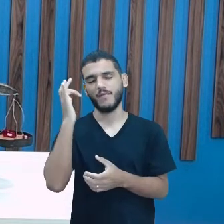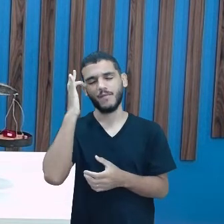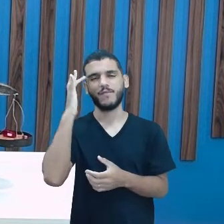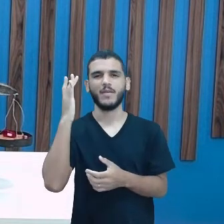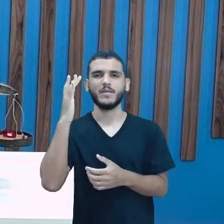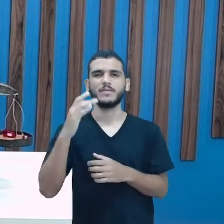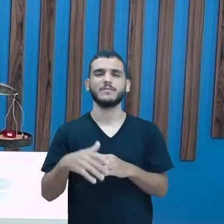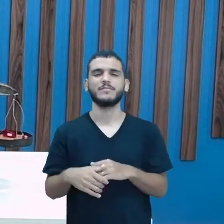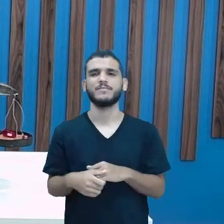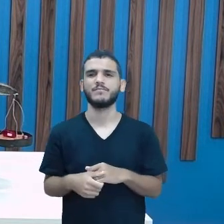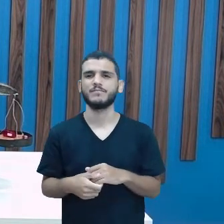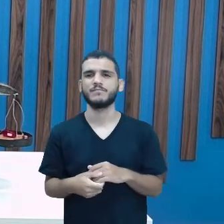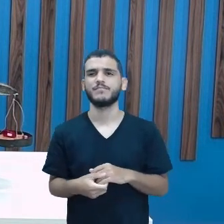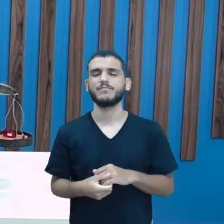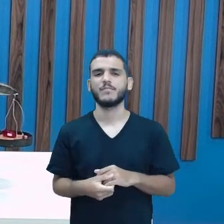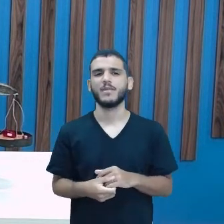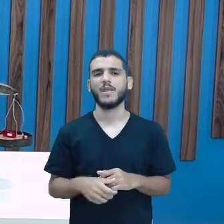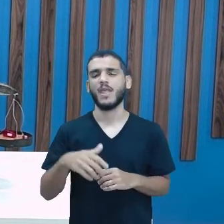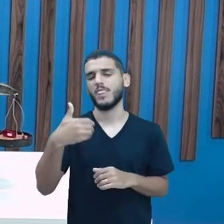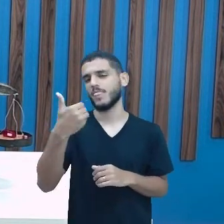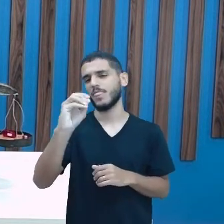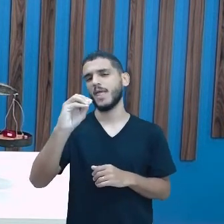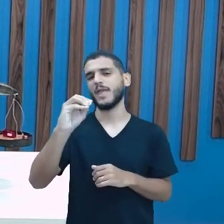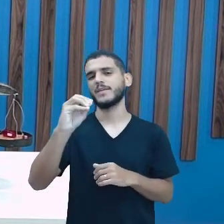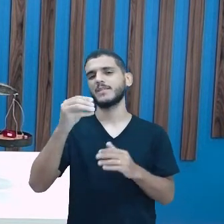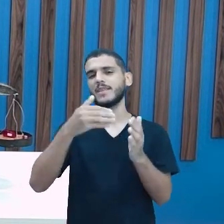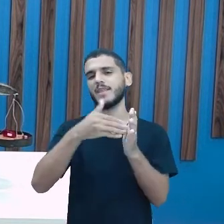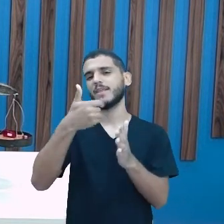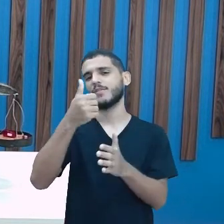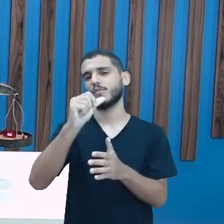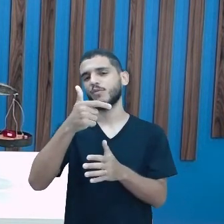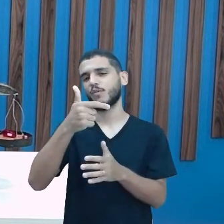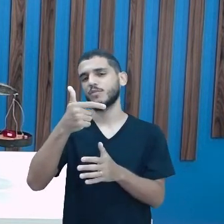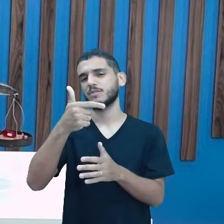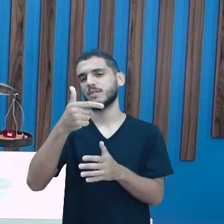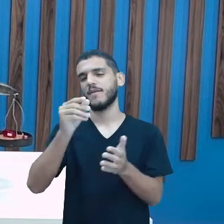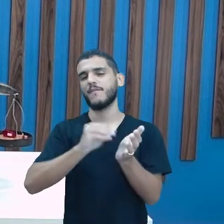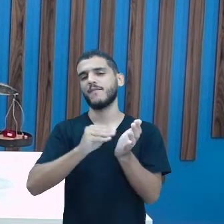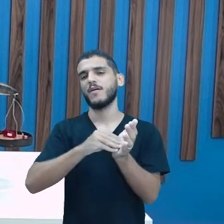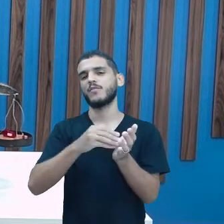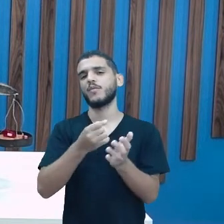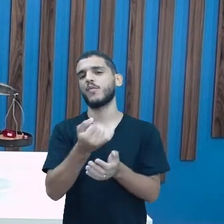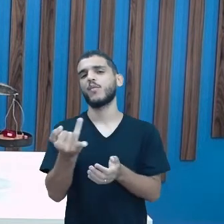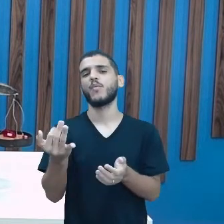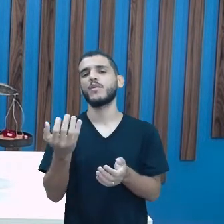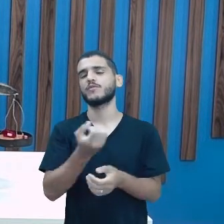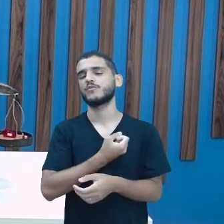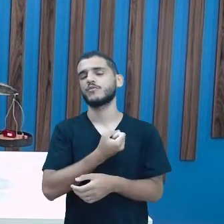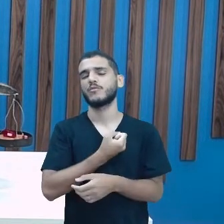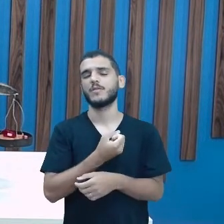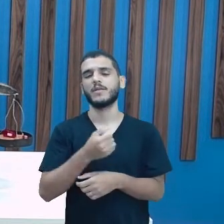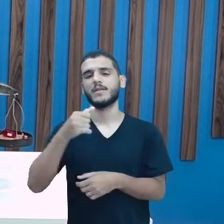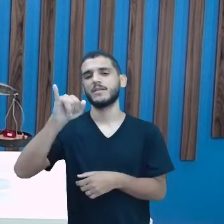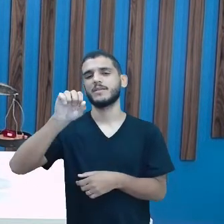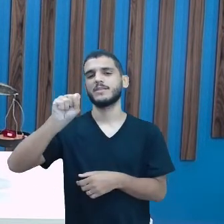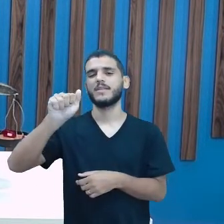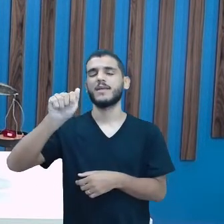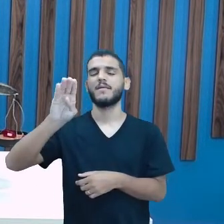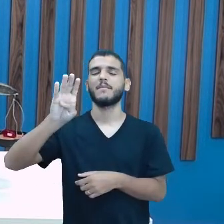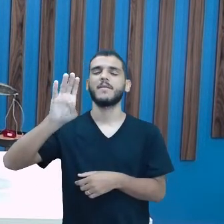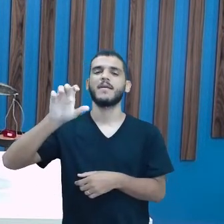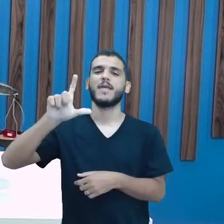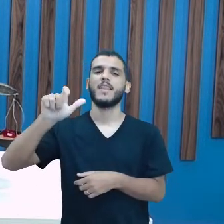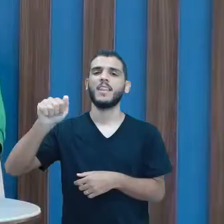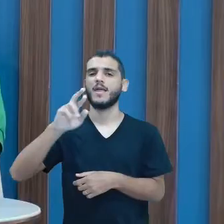fácil. 10 para chegar em 12, faltam quantos? Pensaram aí? E aí, Isabela está respondendo, professora